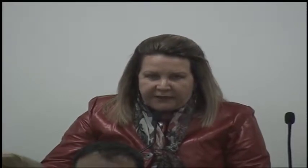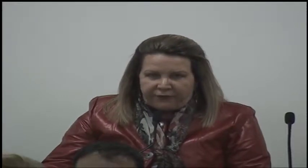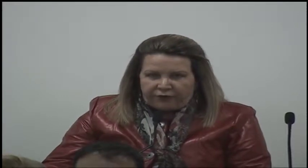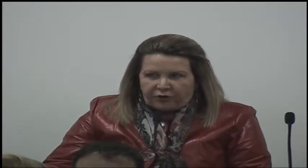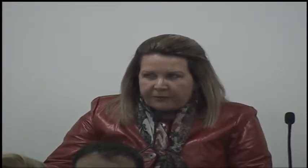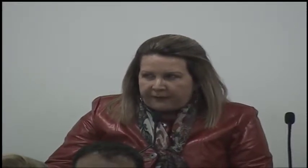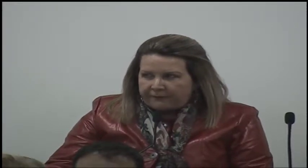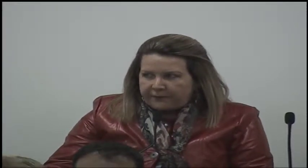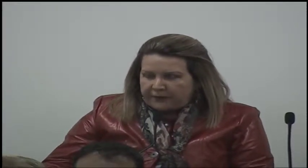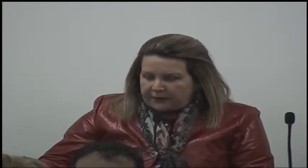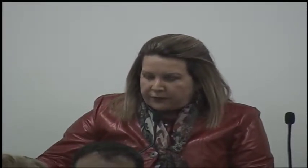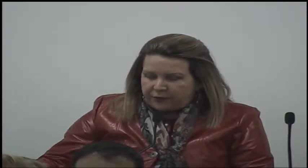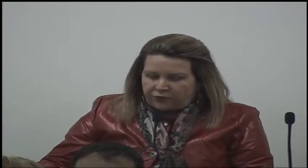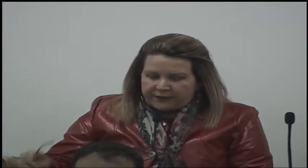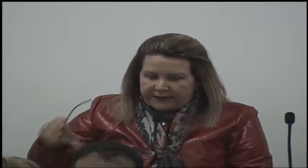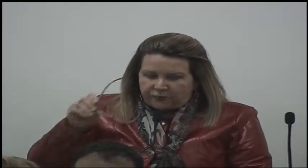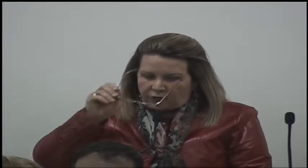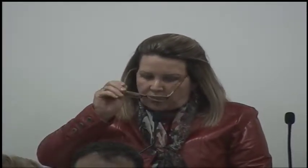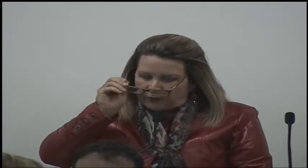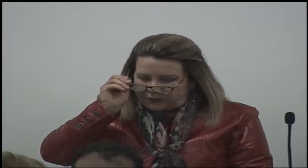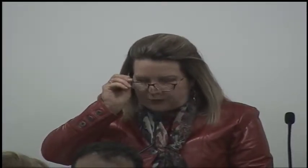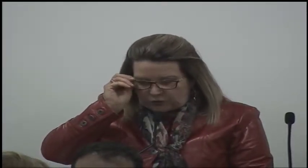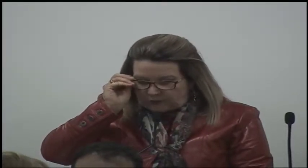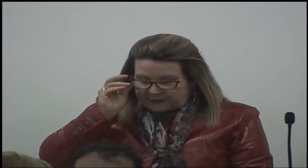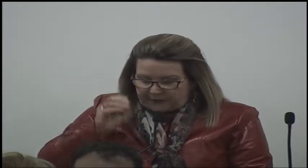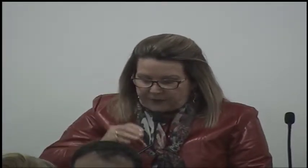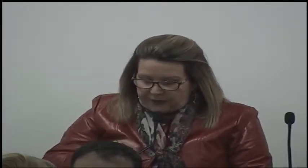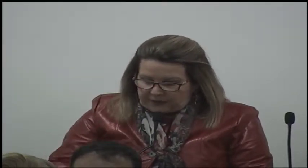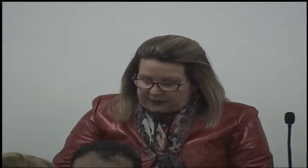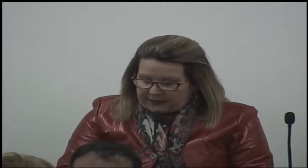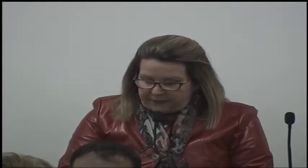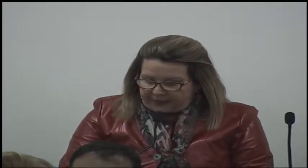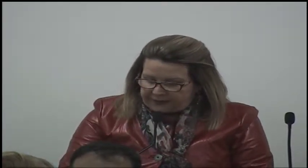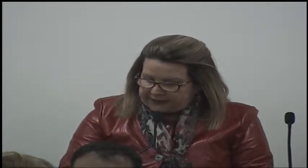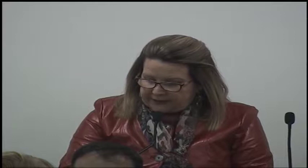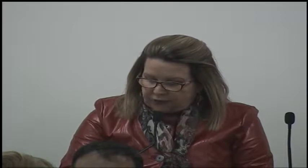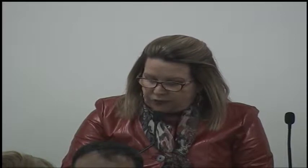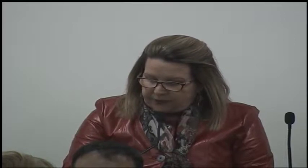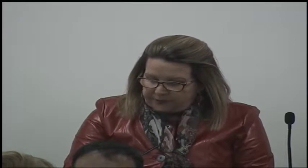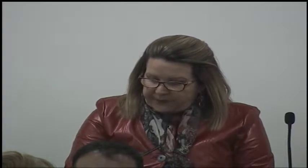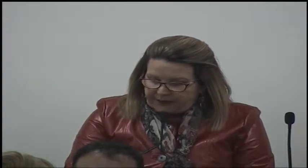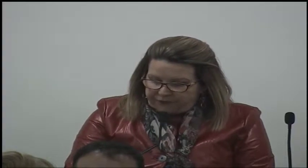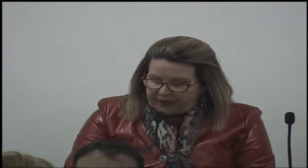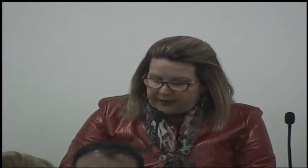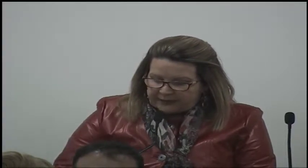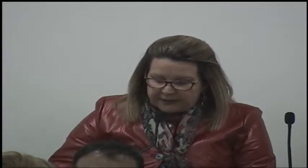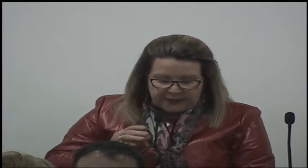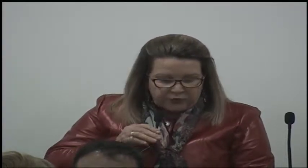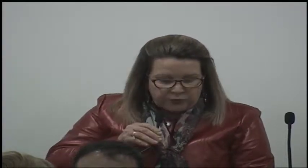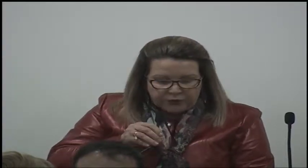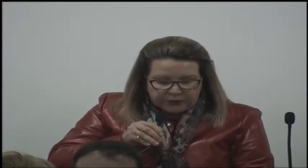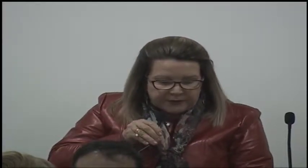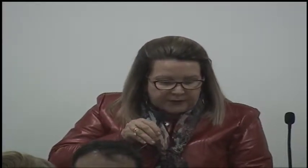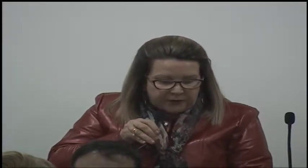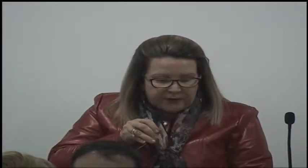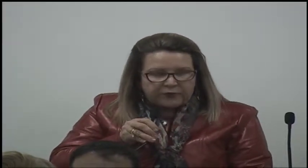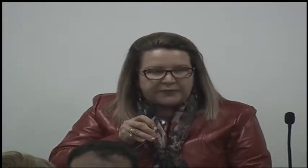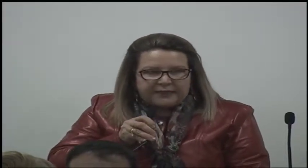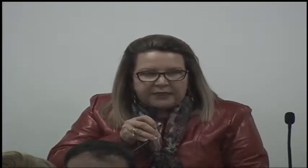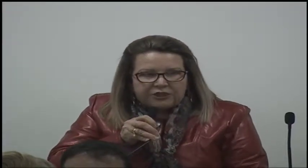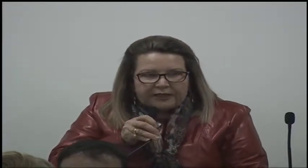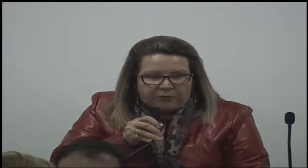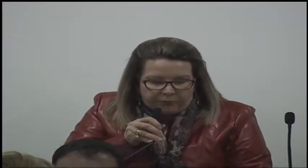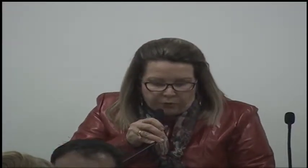de uma certa forma eu tenho conversado com algumas pessoas que trabalham neste setor ea fala tem sido muito assim o